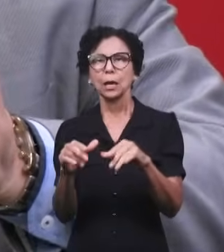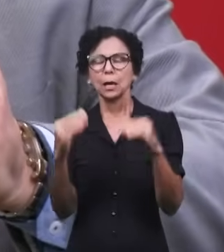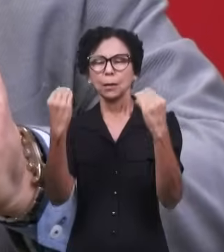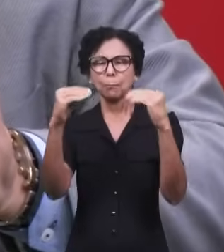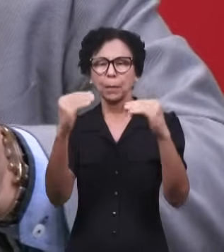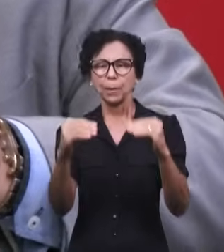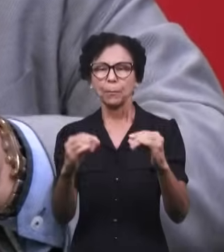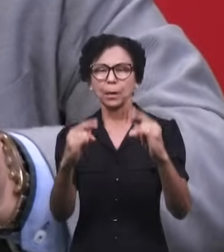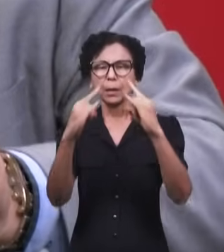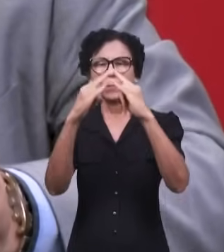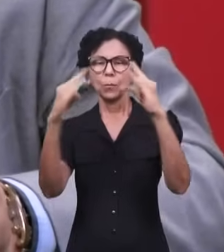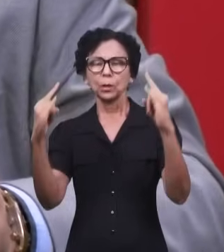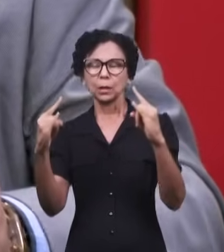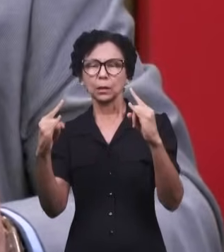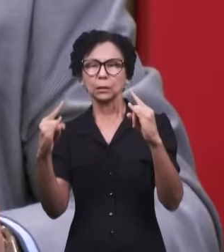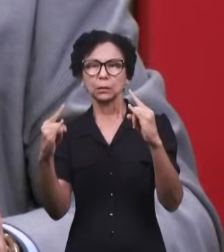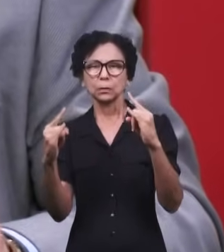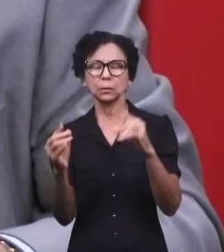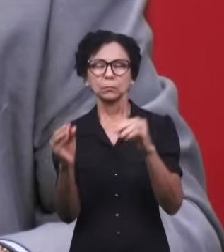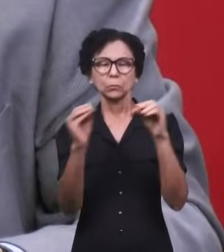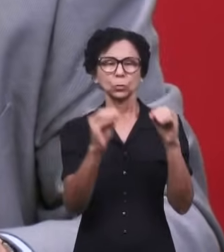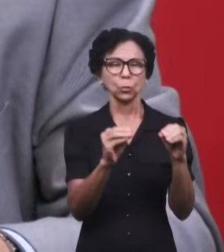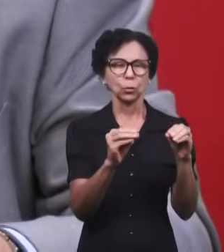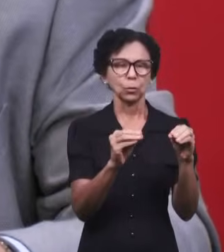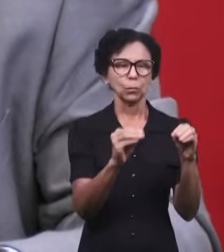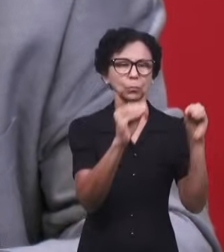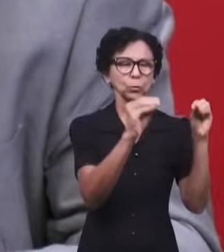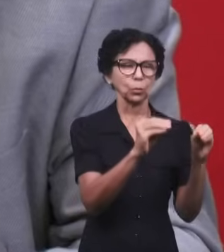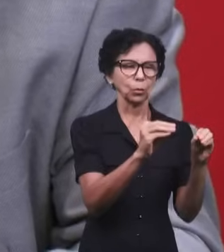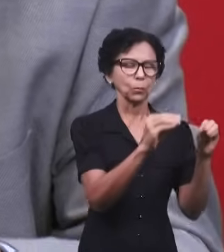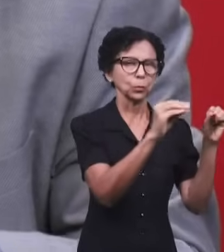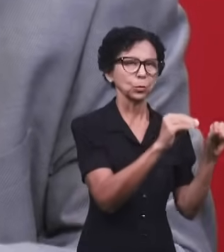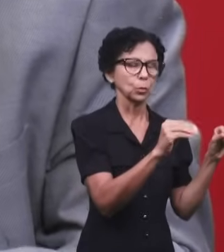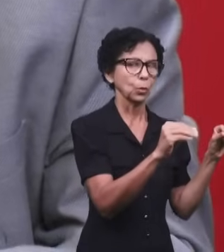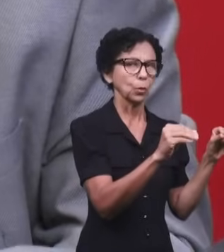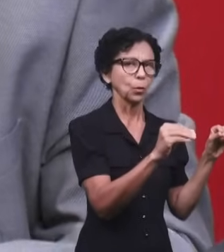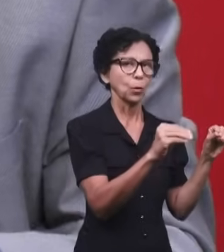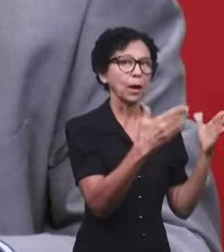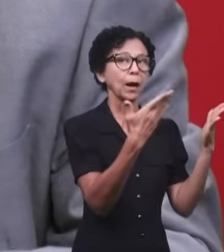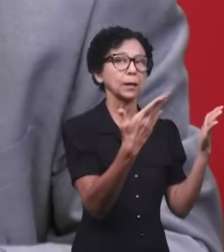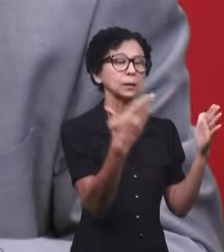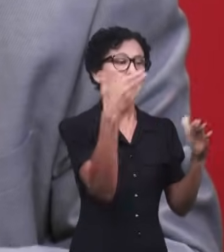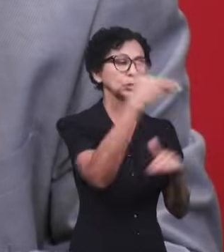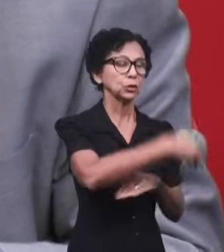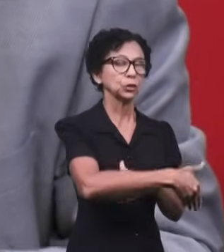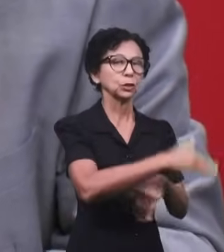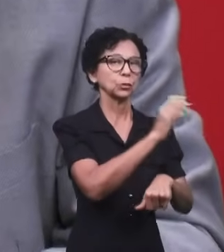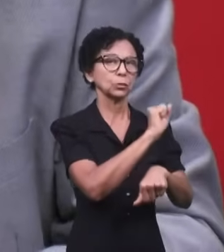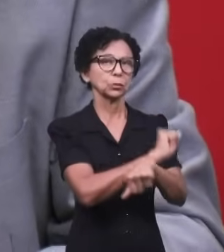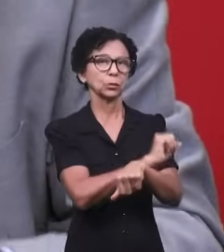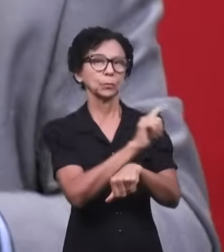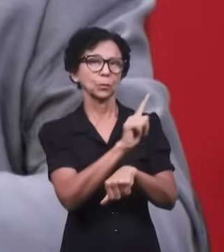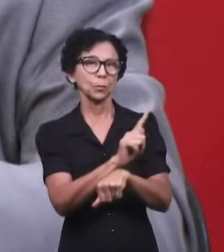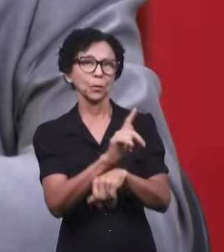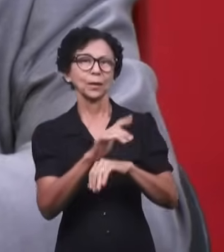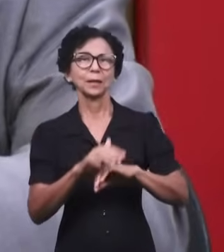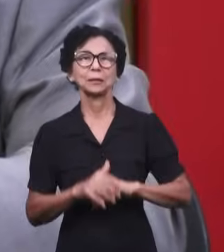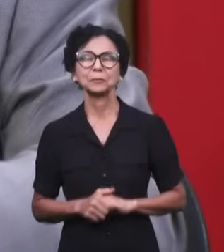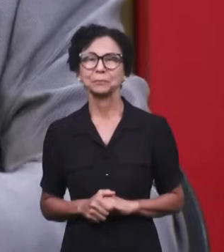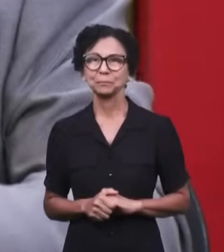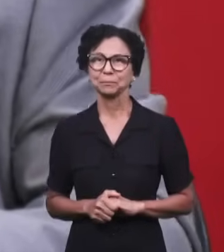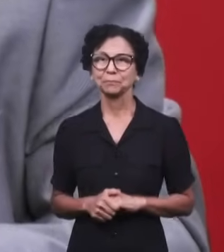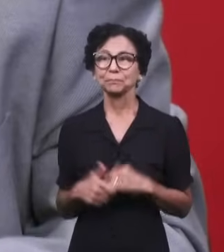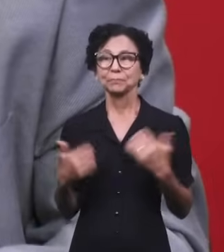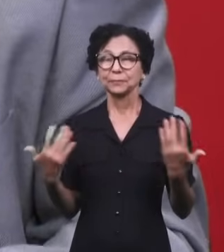longe, até chegar em Sodoma. Então, do ponto de vista pessoal, como familiar, em relação à bênção de Deus que estava em